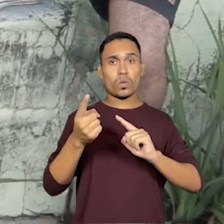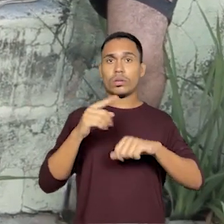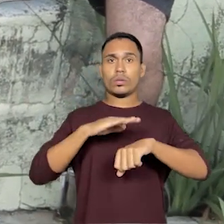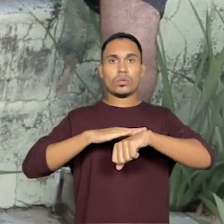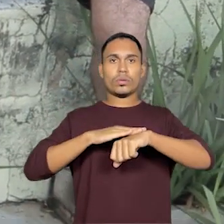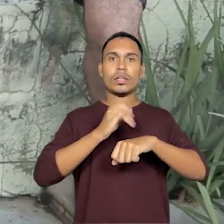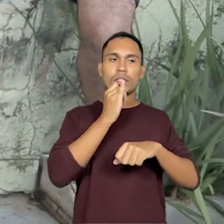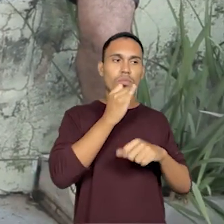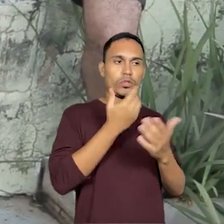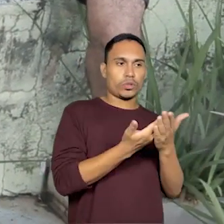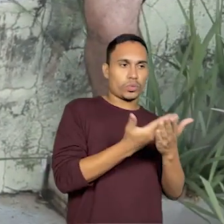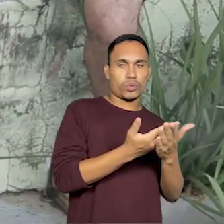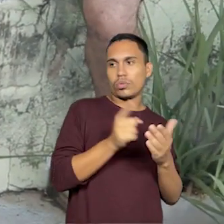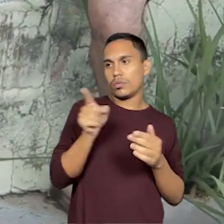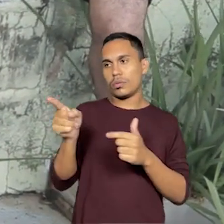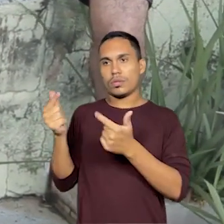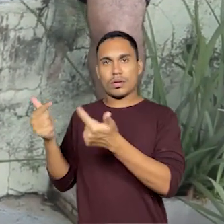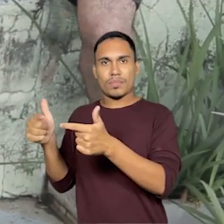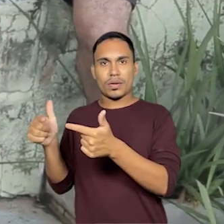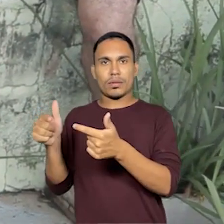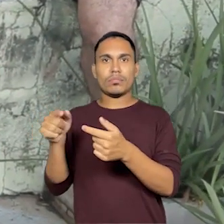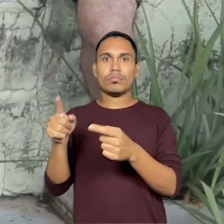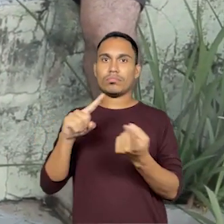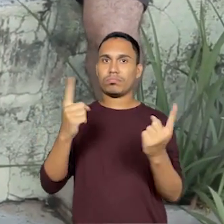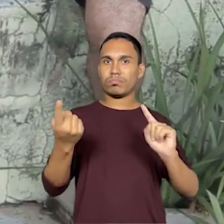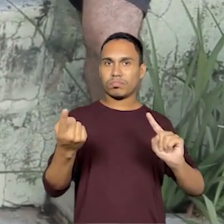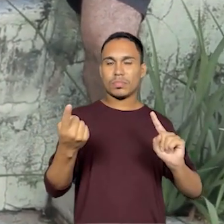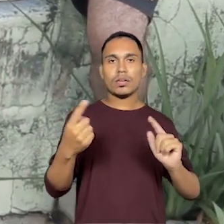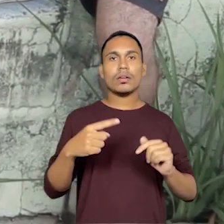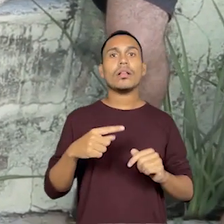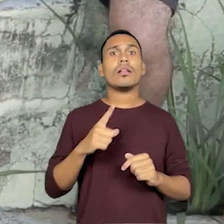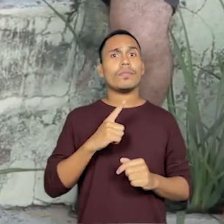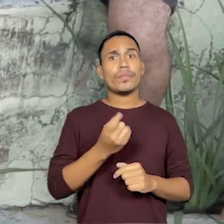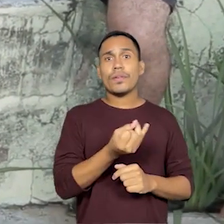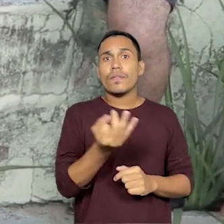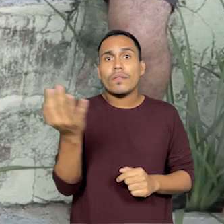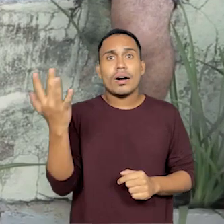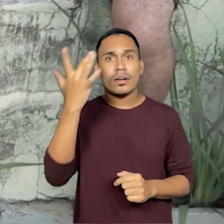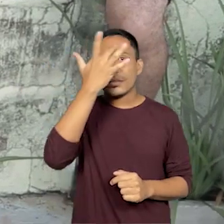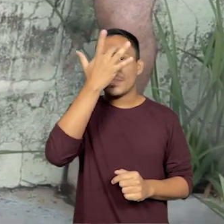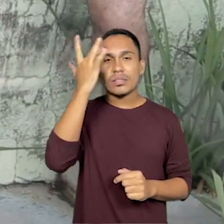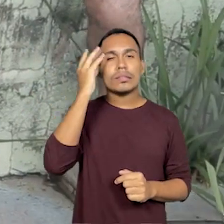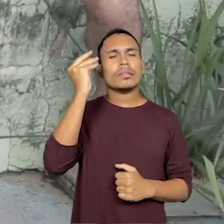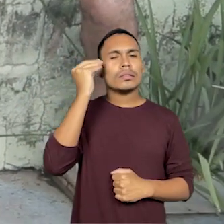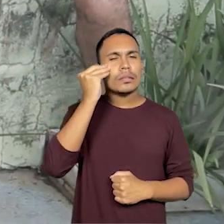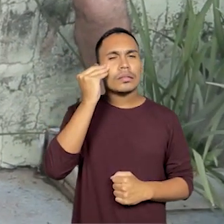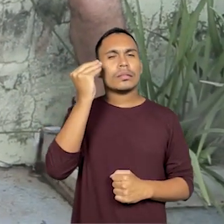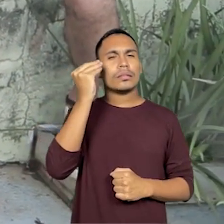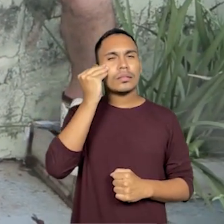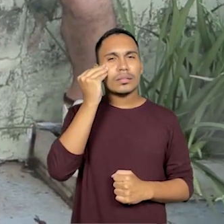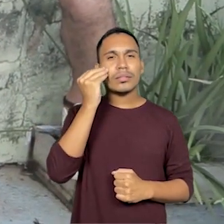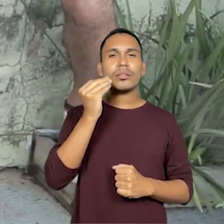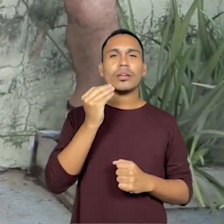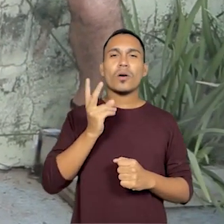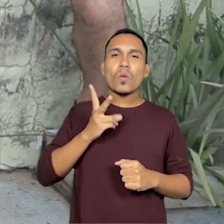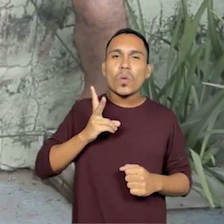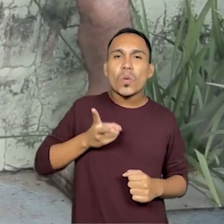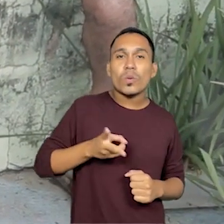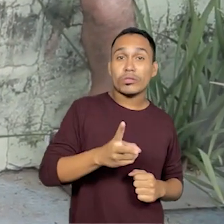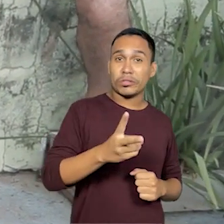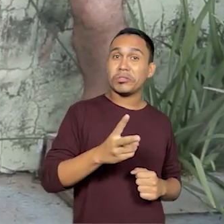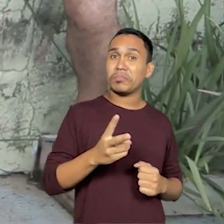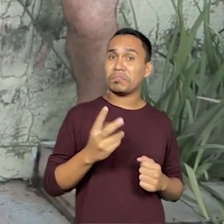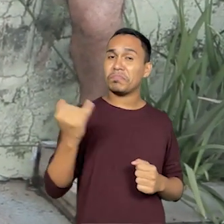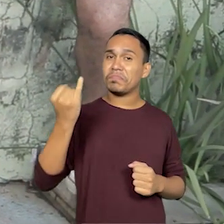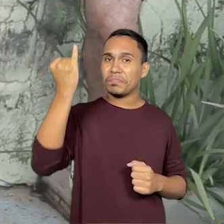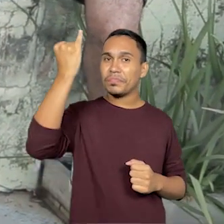cá no outro. Ah, ok. Nós não estamos inventando a roda com isso, pelo contrário, tem muita gente que já faz isso. O que a gente tenta fazer é de forma sistemática, contínua, que é o que faz a diferença.